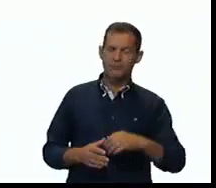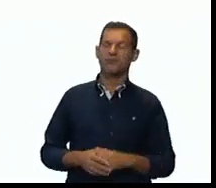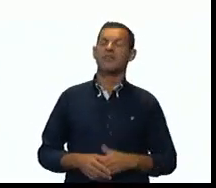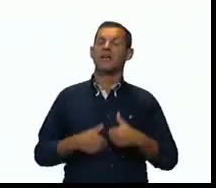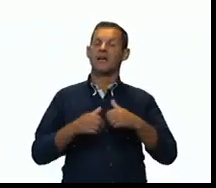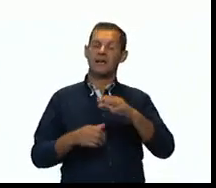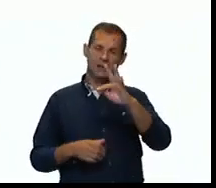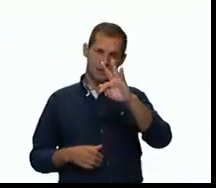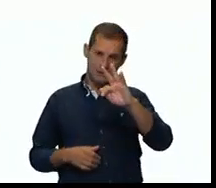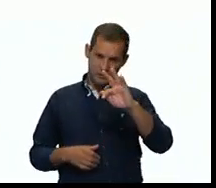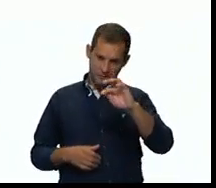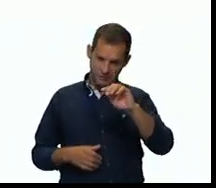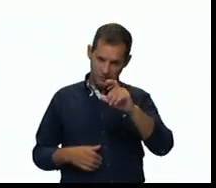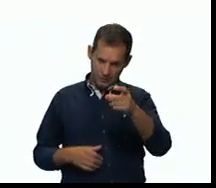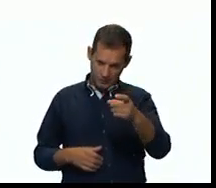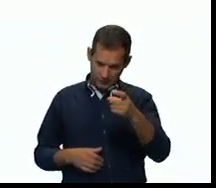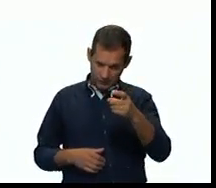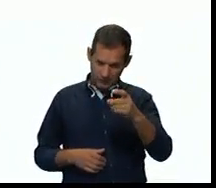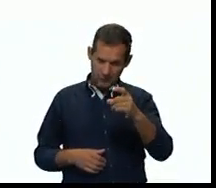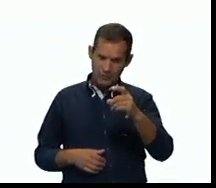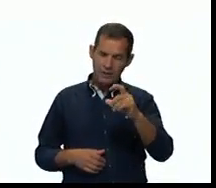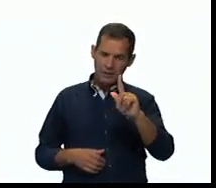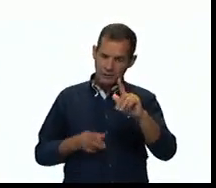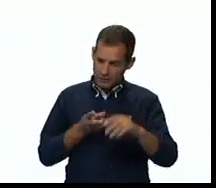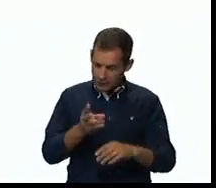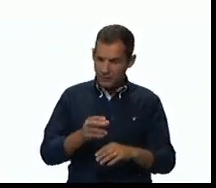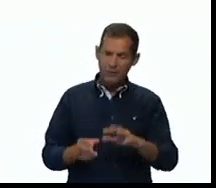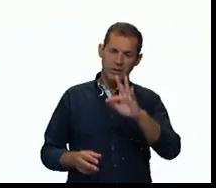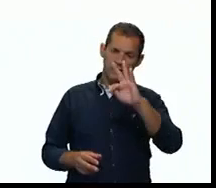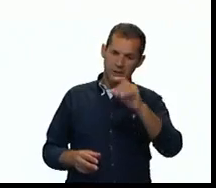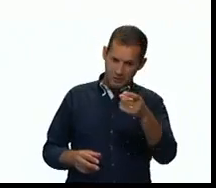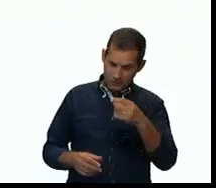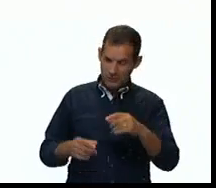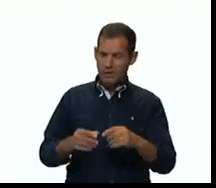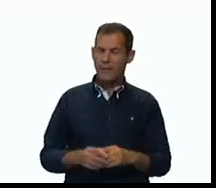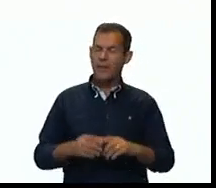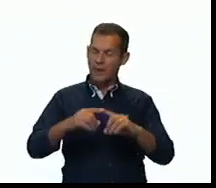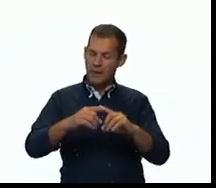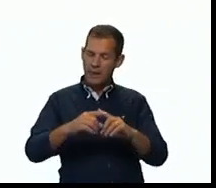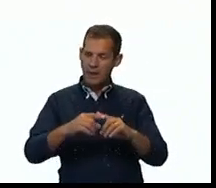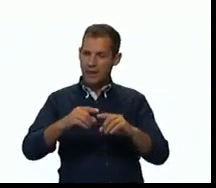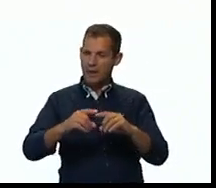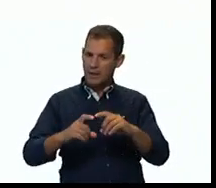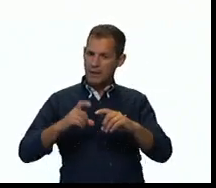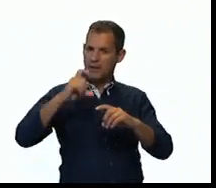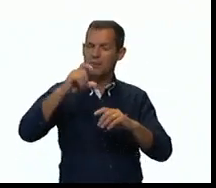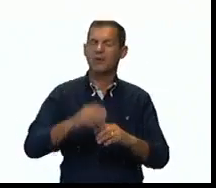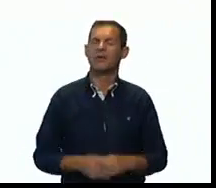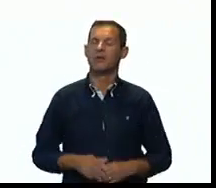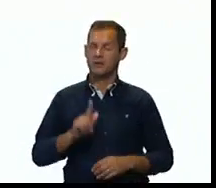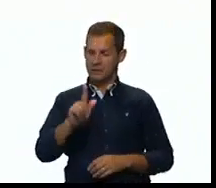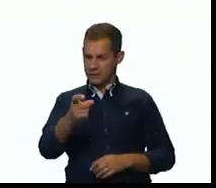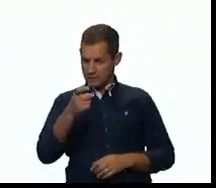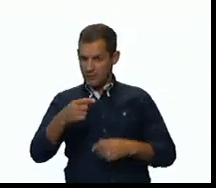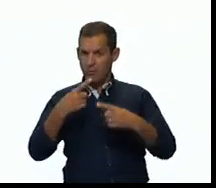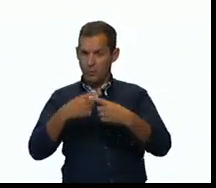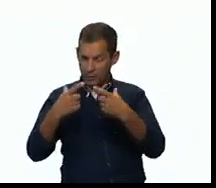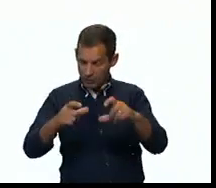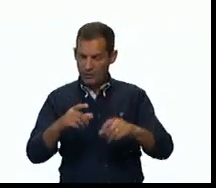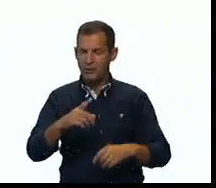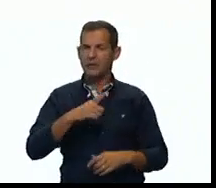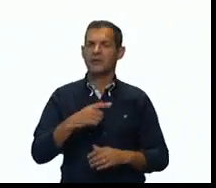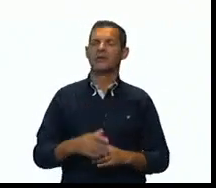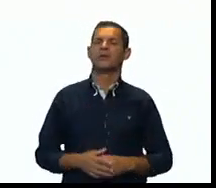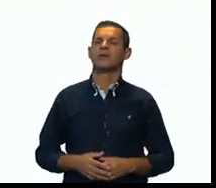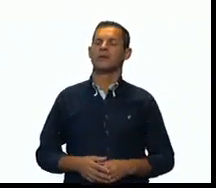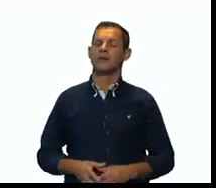E f e g são contínuas e mais, f de x é maior ou igual a g de x. Então, a área ela vai ser dada